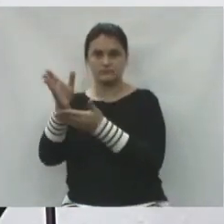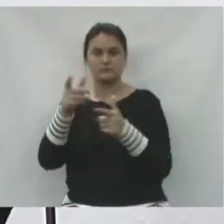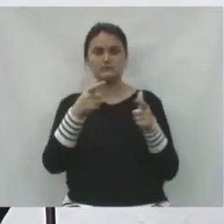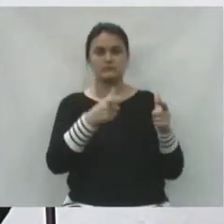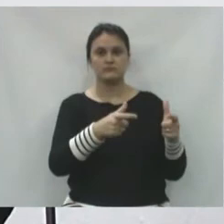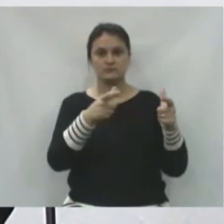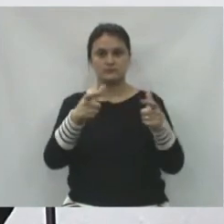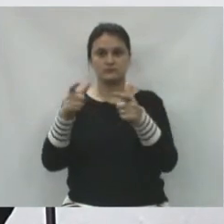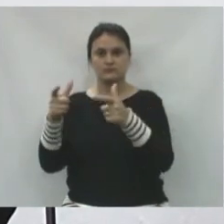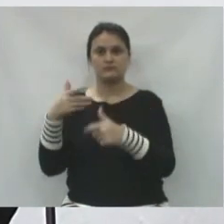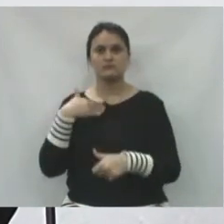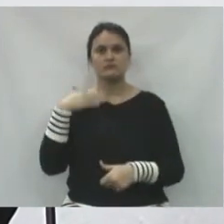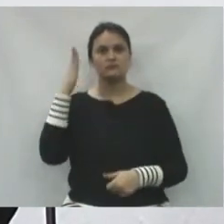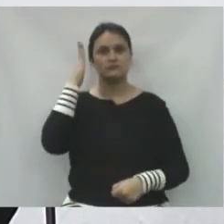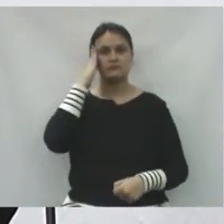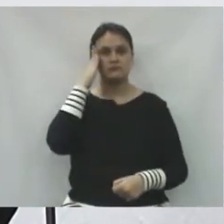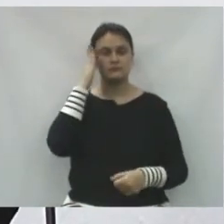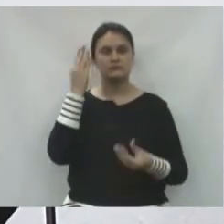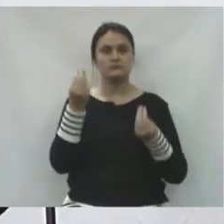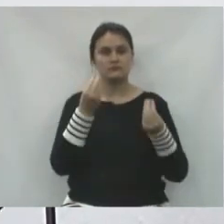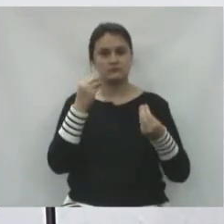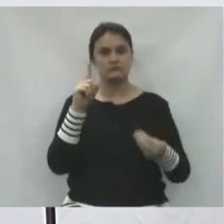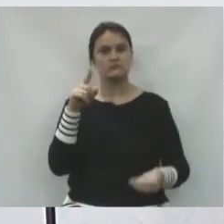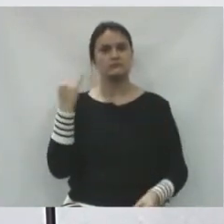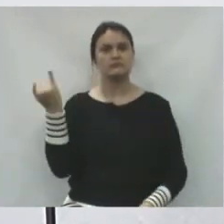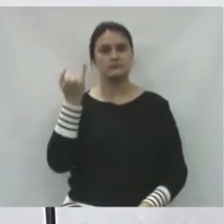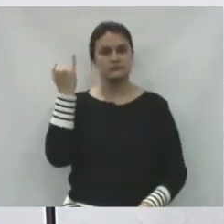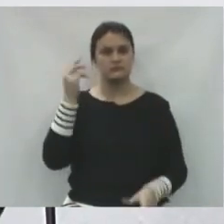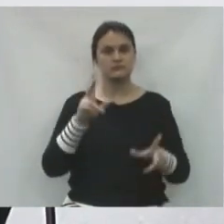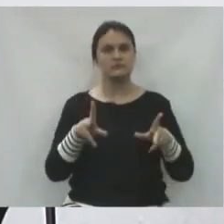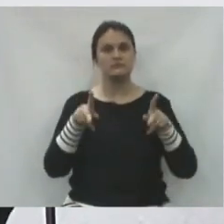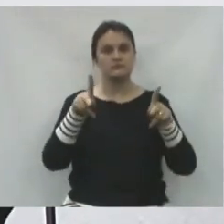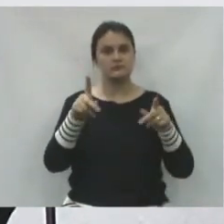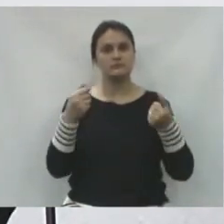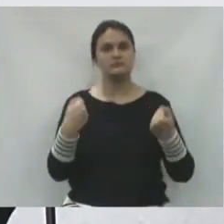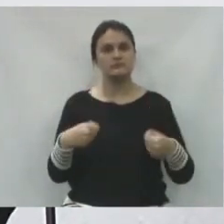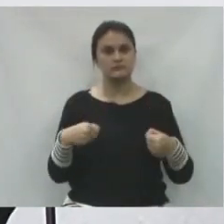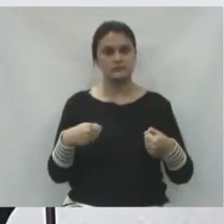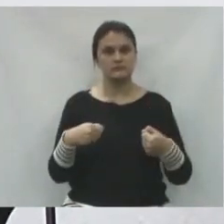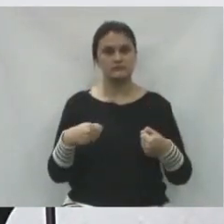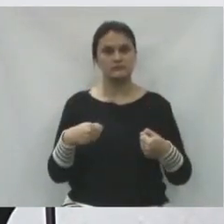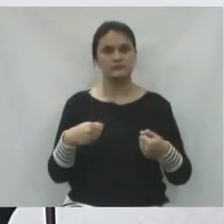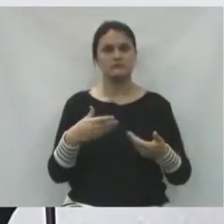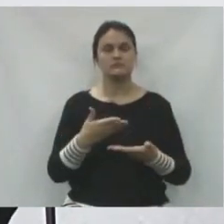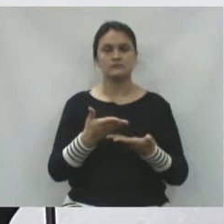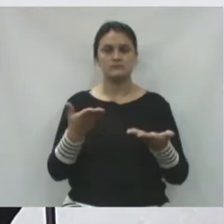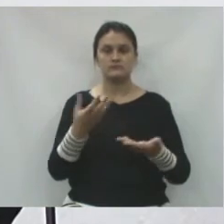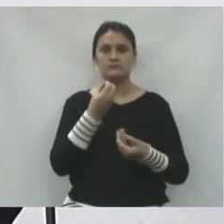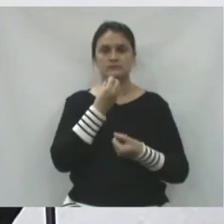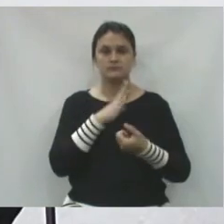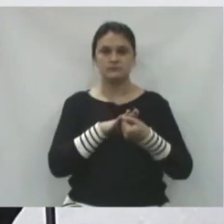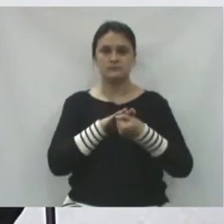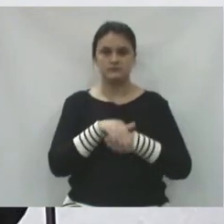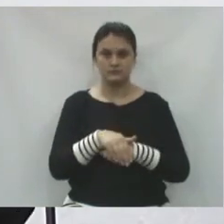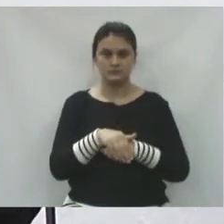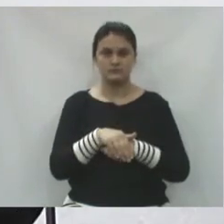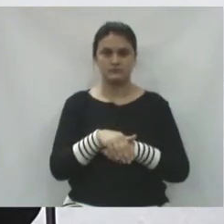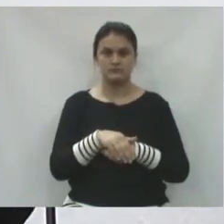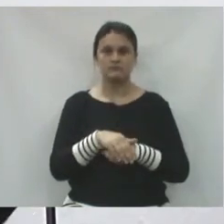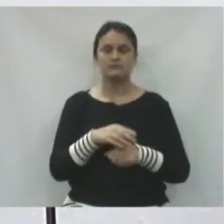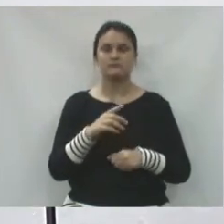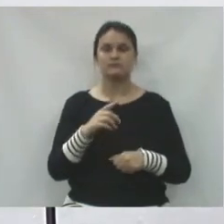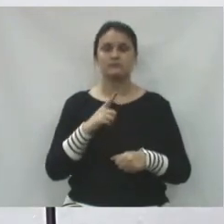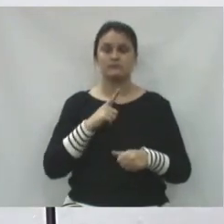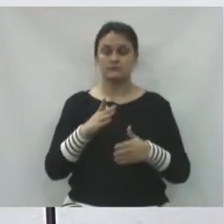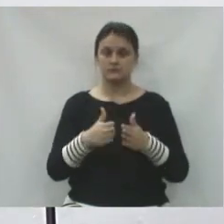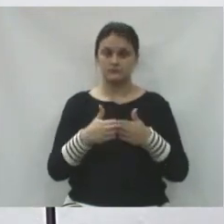lugares que eu entendo como que o povo está precisando. Senhoras e senhores, muito boa noite. Fica aqui